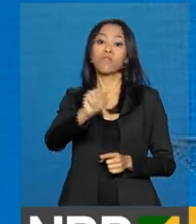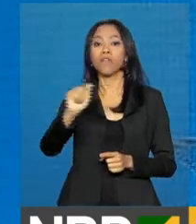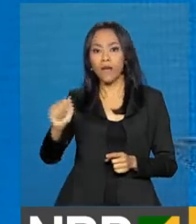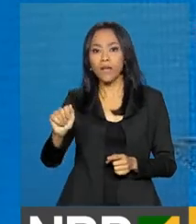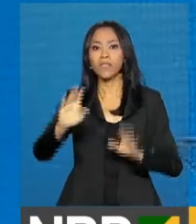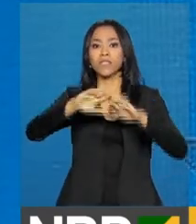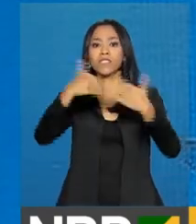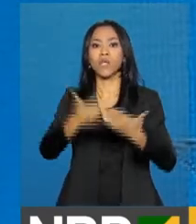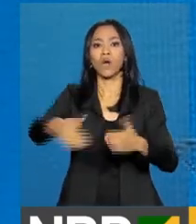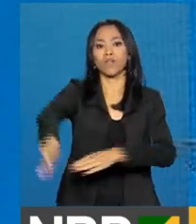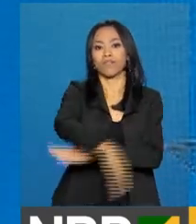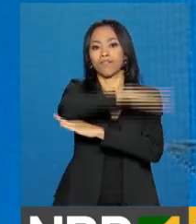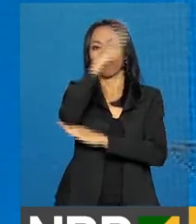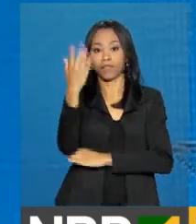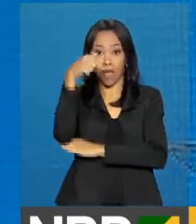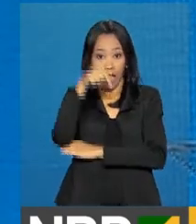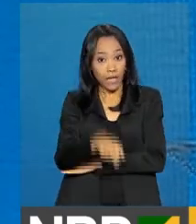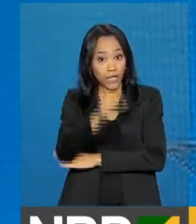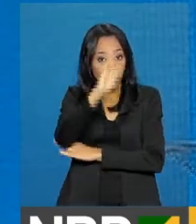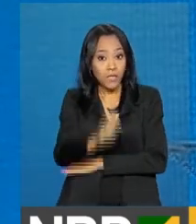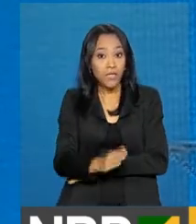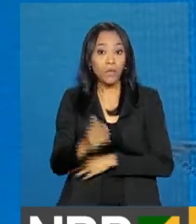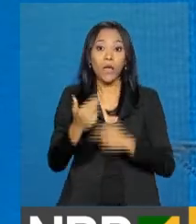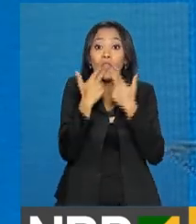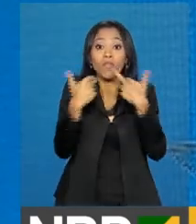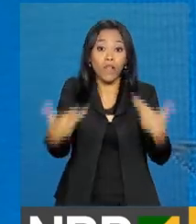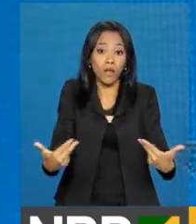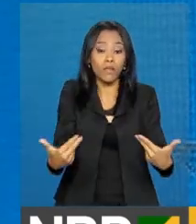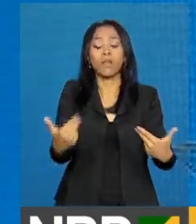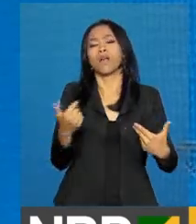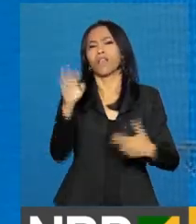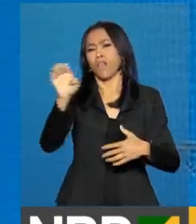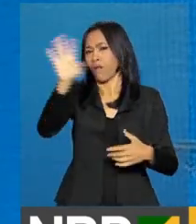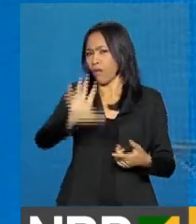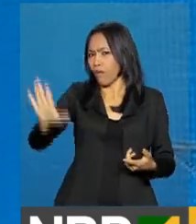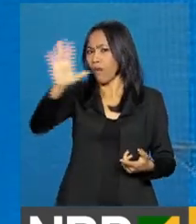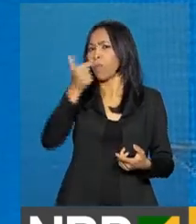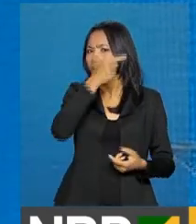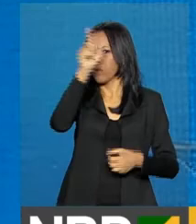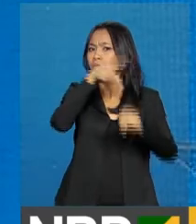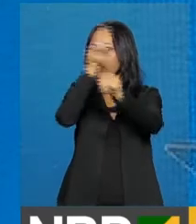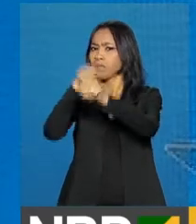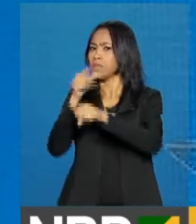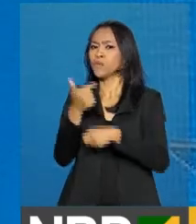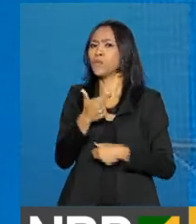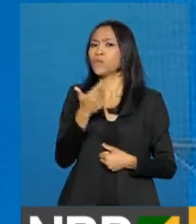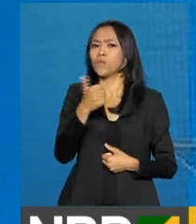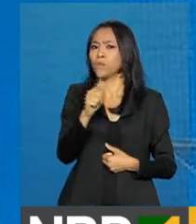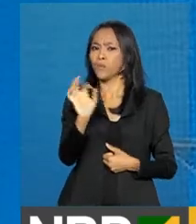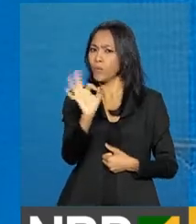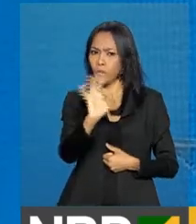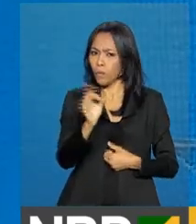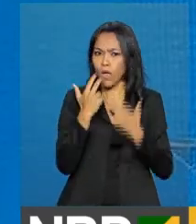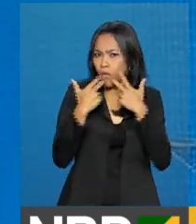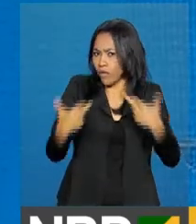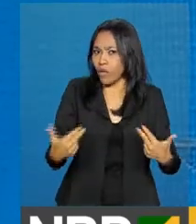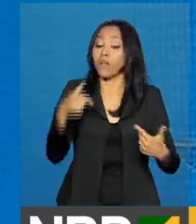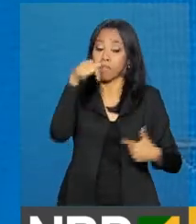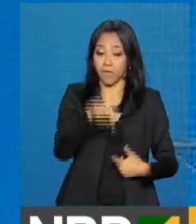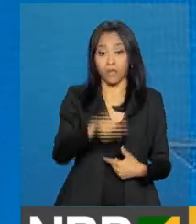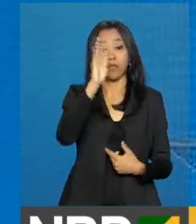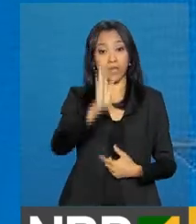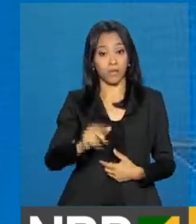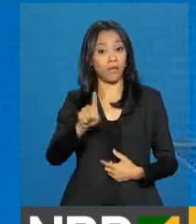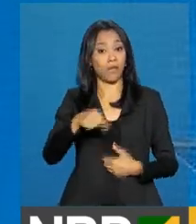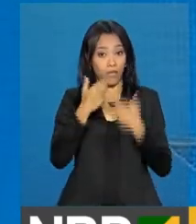integral. Aqui no Brasil é uma novidade, na Europa e em outros países já não é mais novidade, mas aqui é novidade, nós queremos ampliar